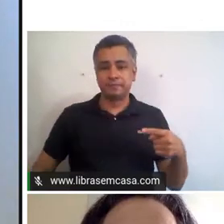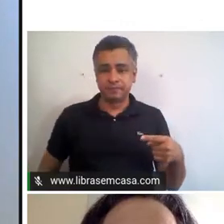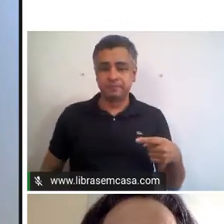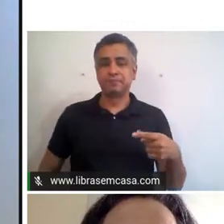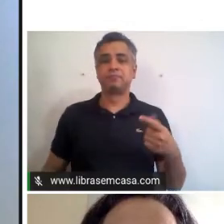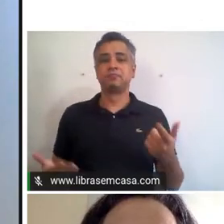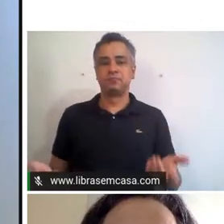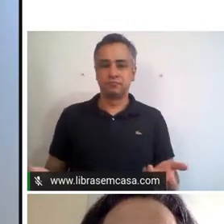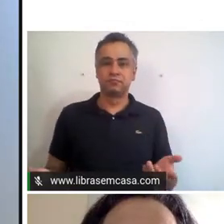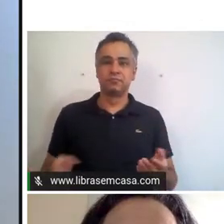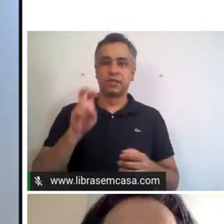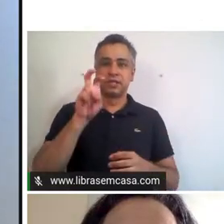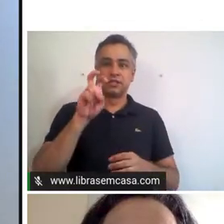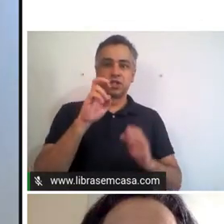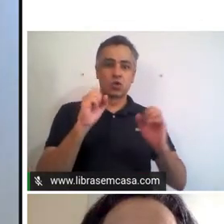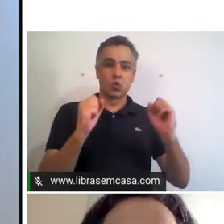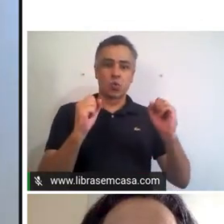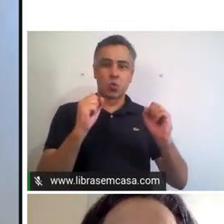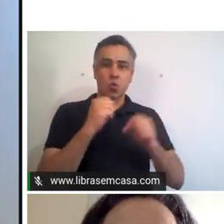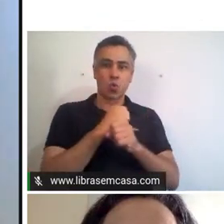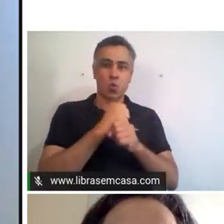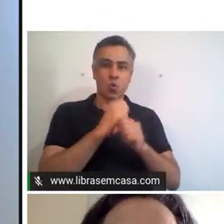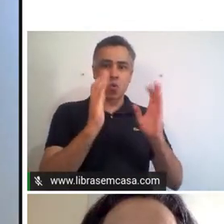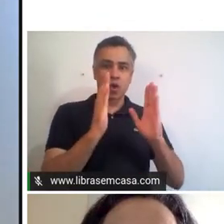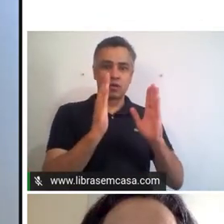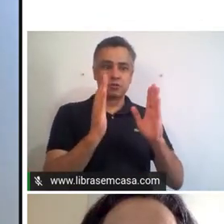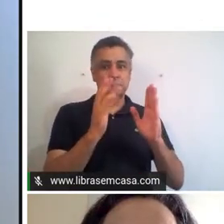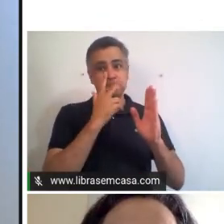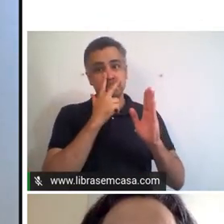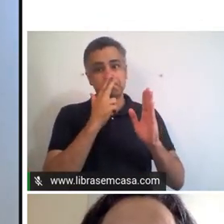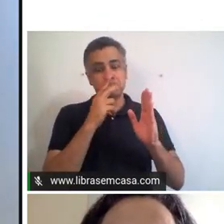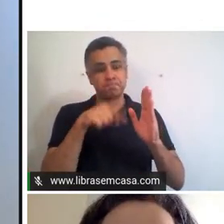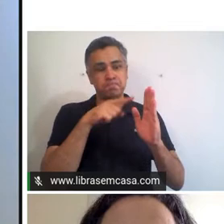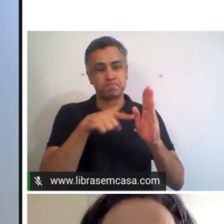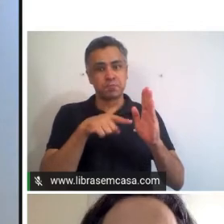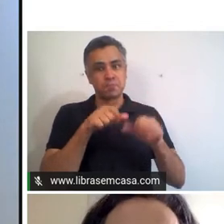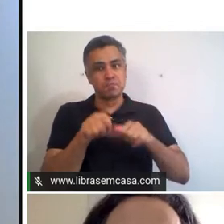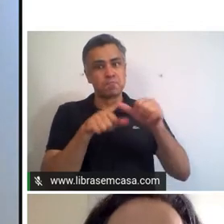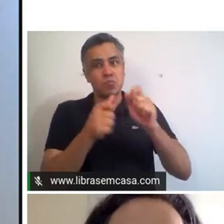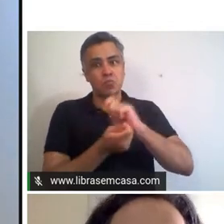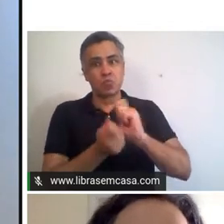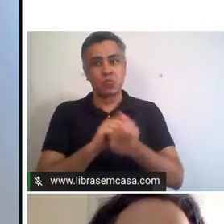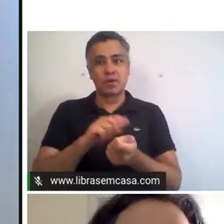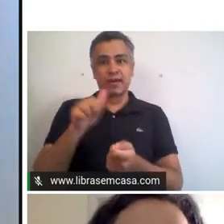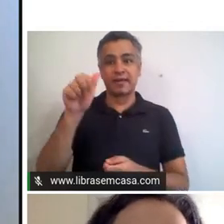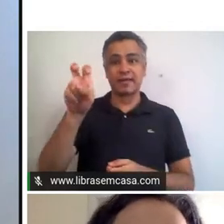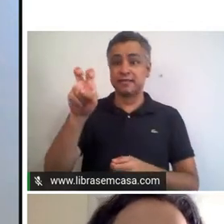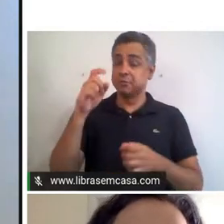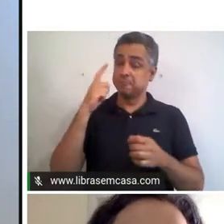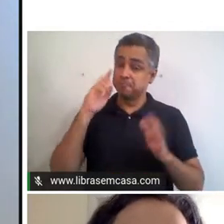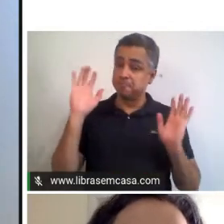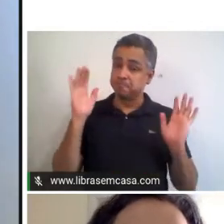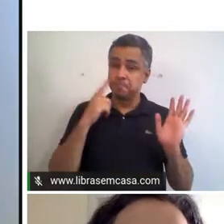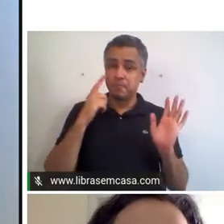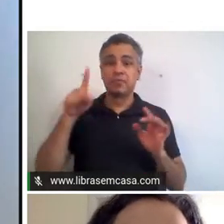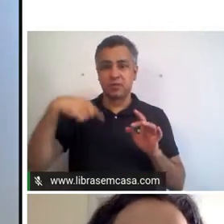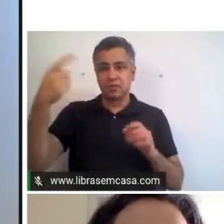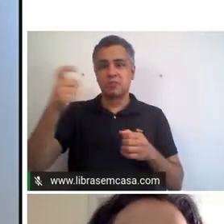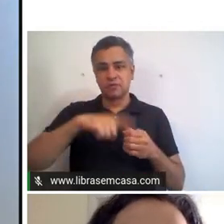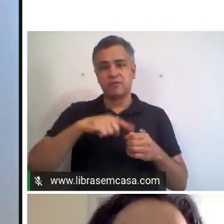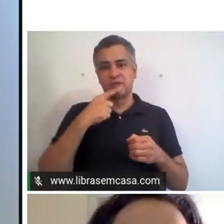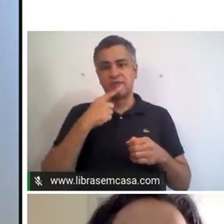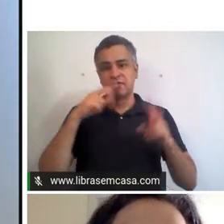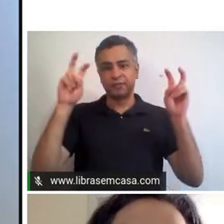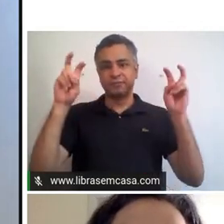5 anos em 15, como você bem disse. Então, acho que num segundo momento eu vou querer voltar para isso. E aí também fazendo um pouco uma ponte com o trabalho